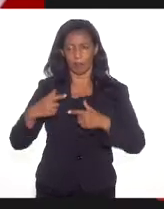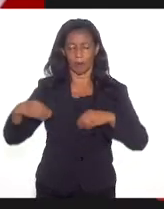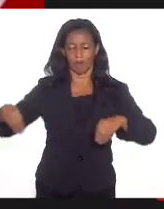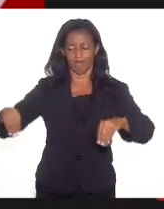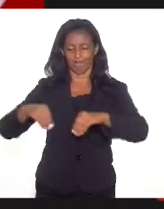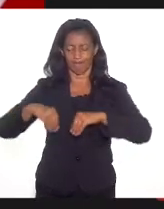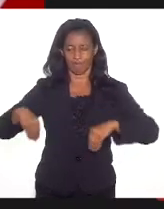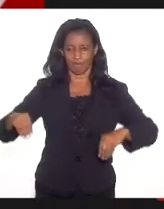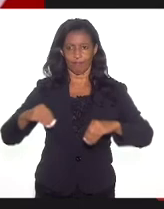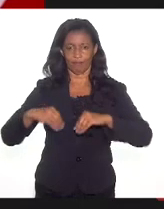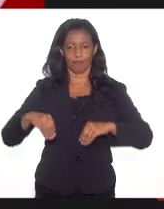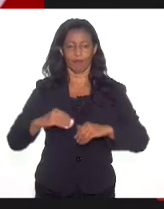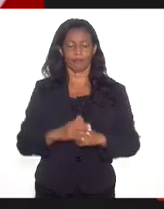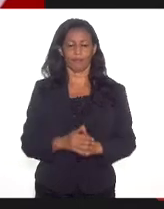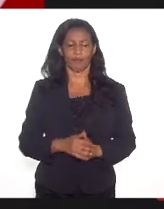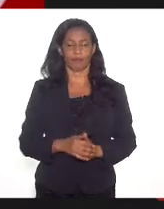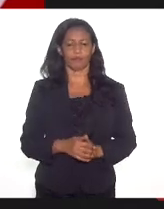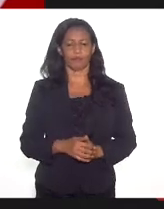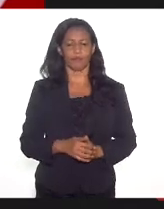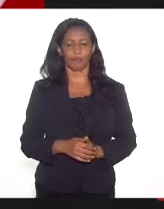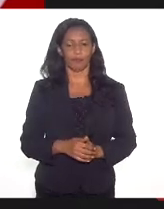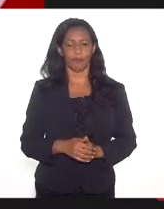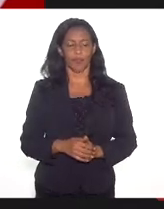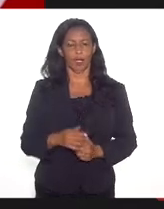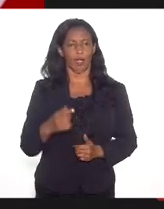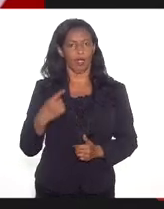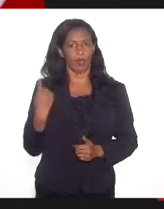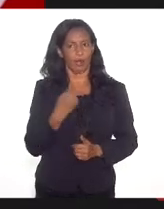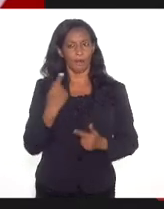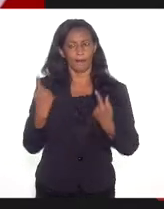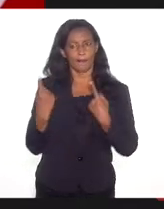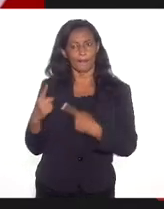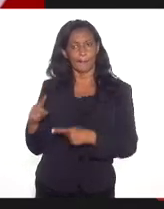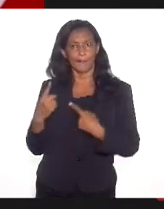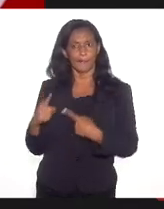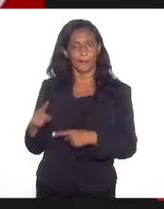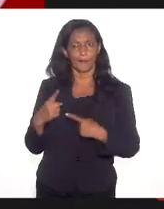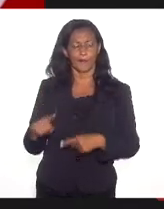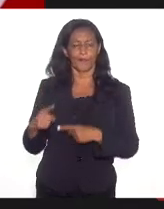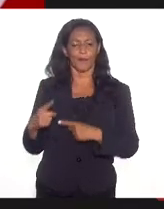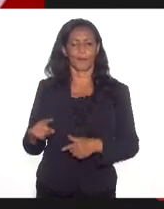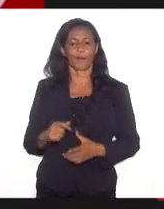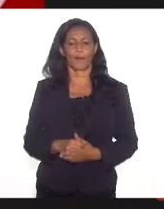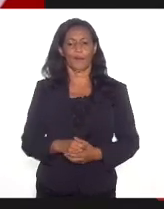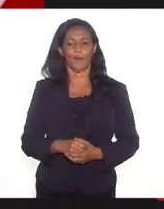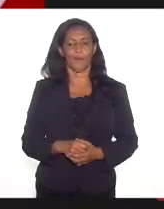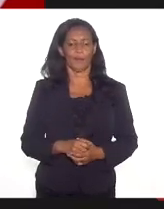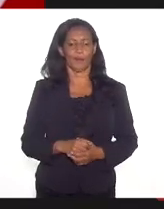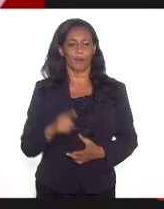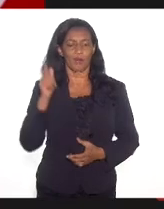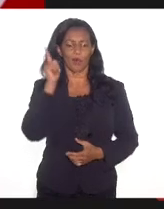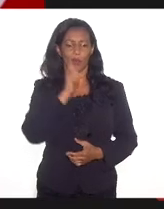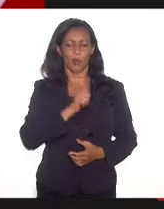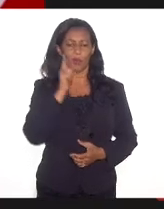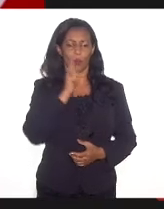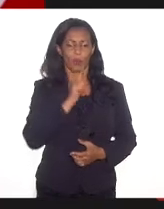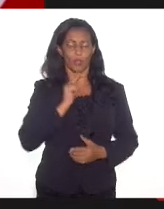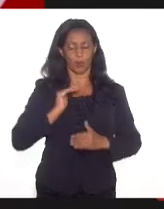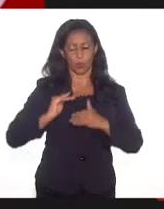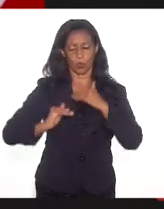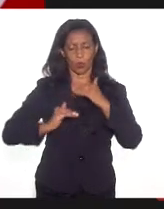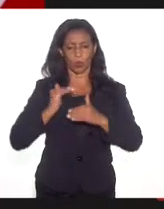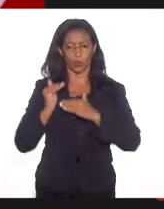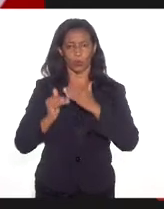possibilitando aí e provocando né pra que a gente consiga construir